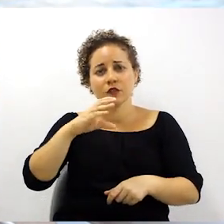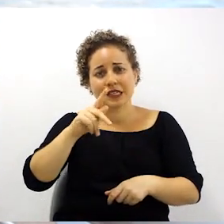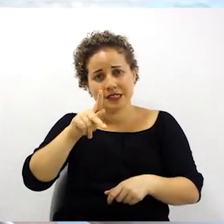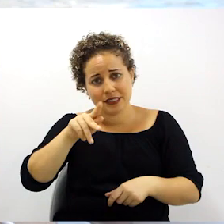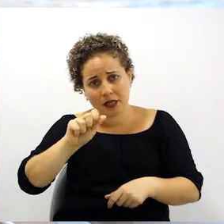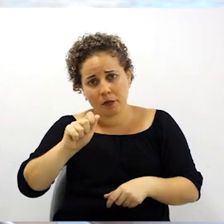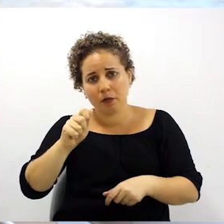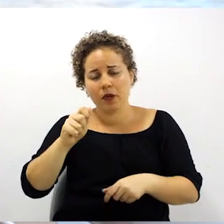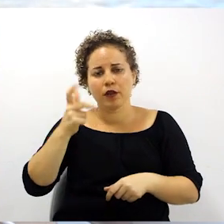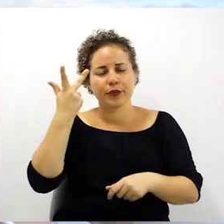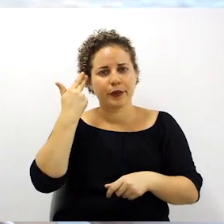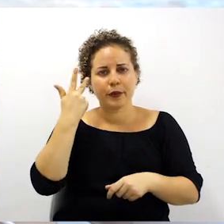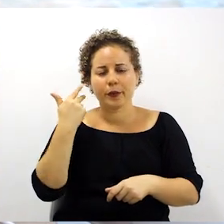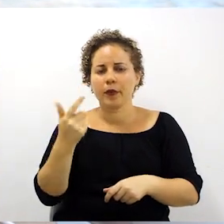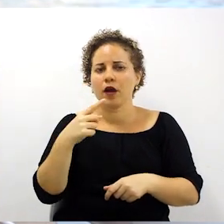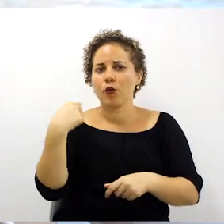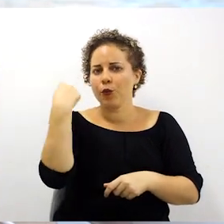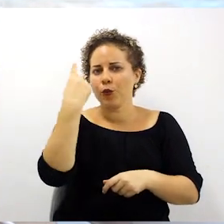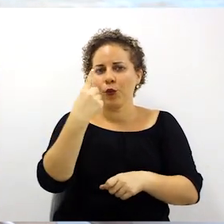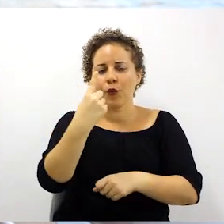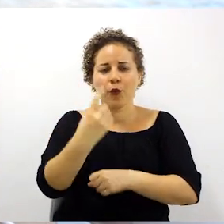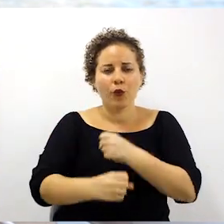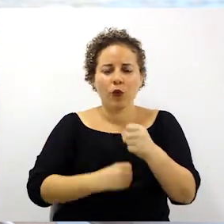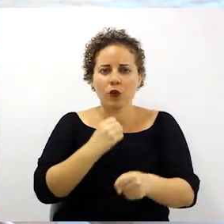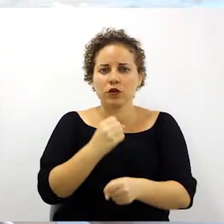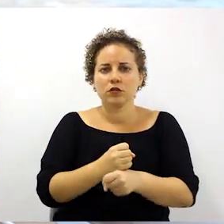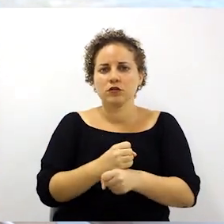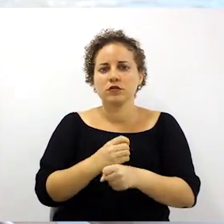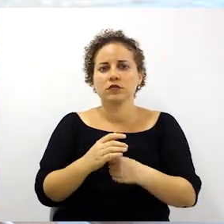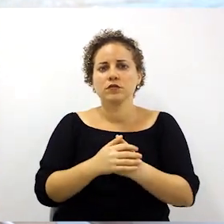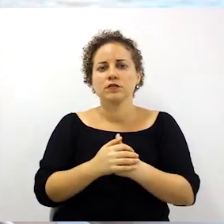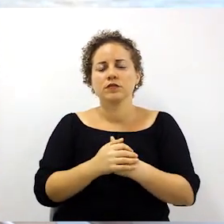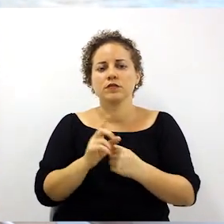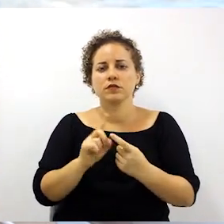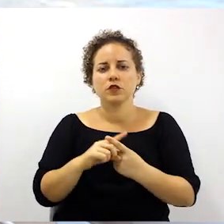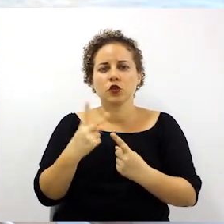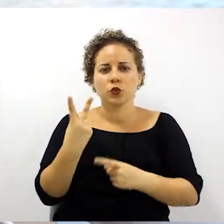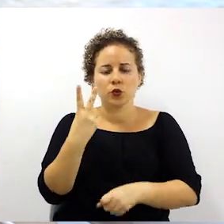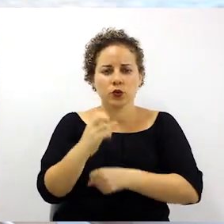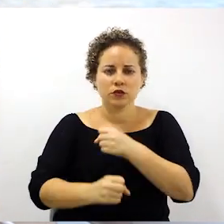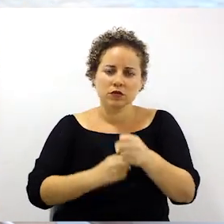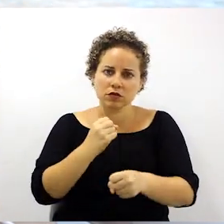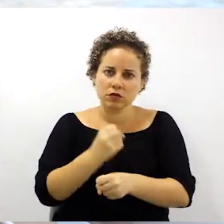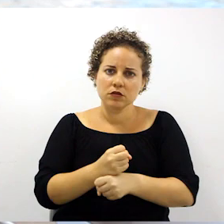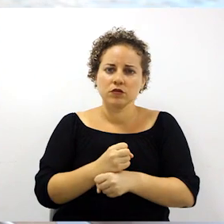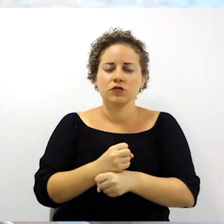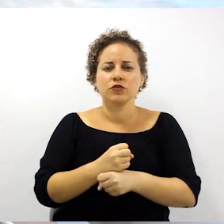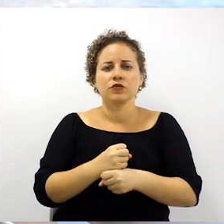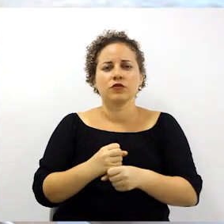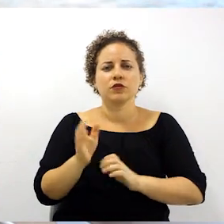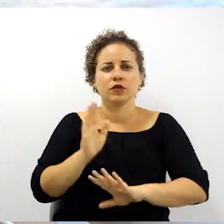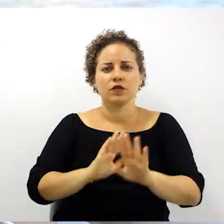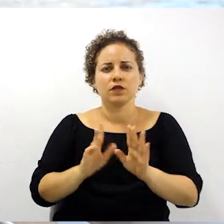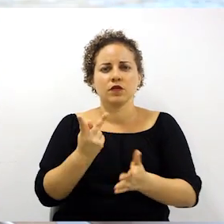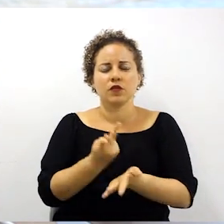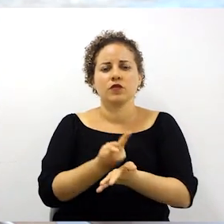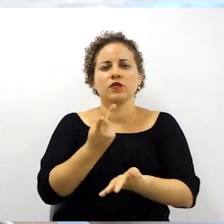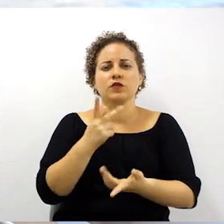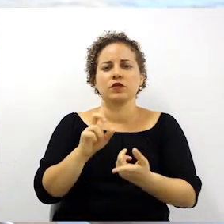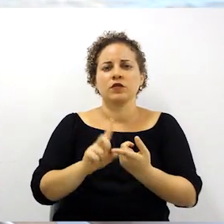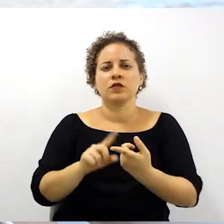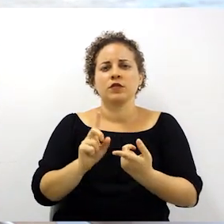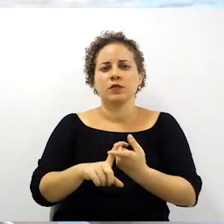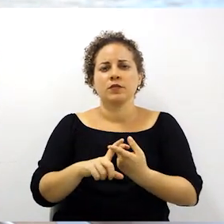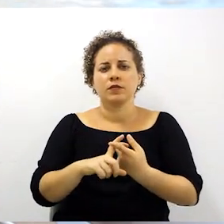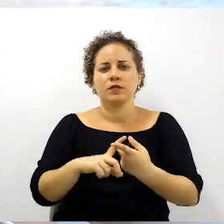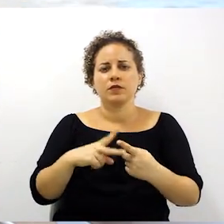tradicional, você tem uma gestão de 1 ano. Numa CEPATP, você tem uma gestão de 2 anos e o dimensionamento ocorre muito parecido com aquele